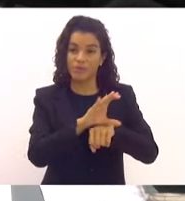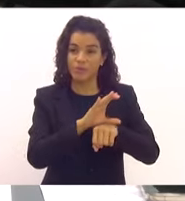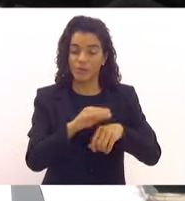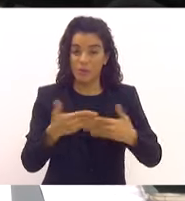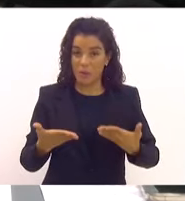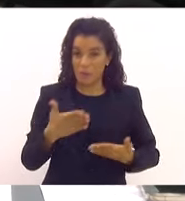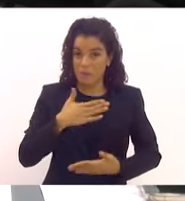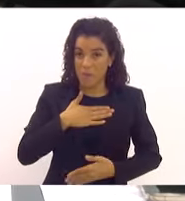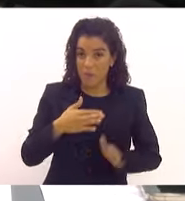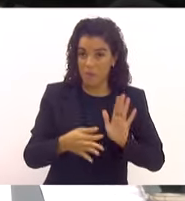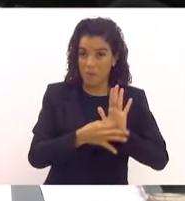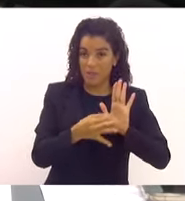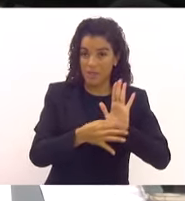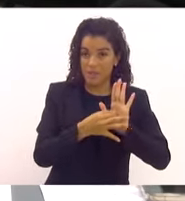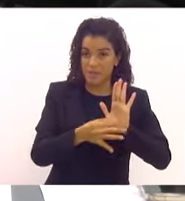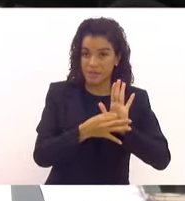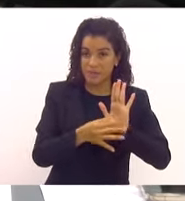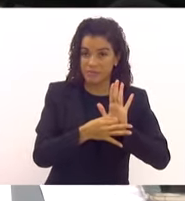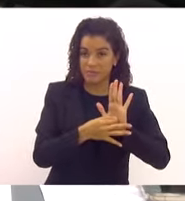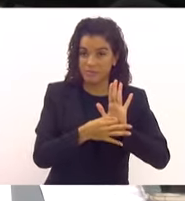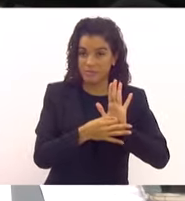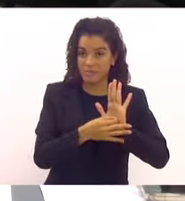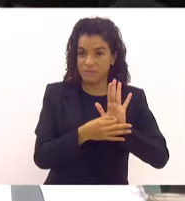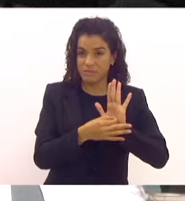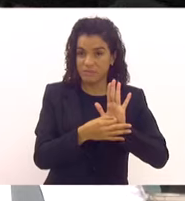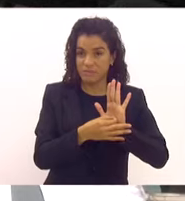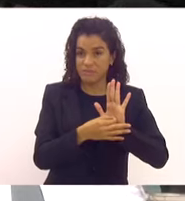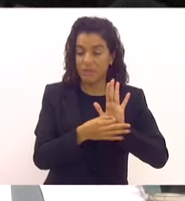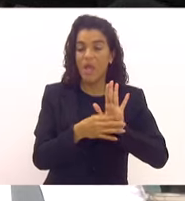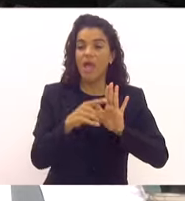meu parecer aí é pela